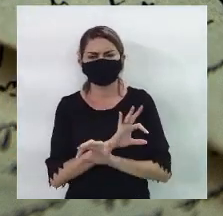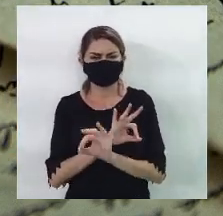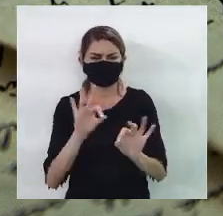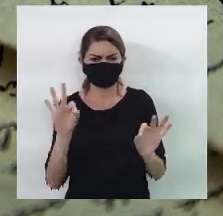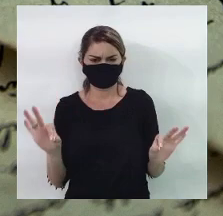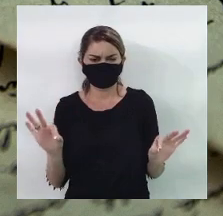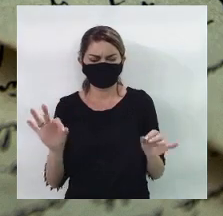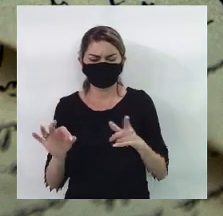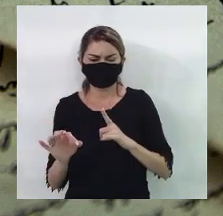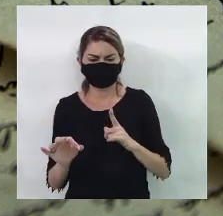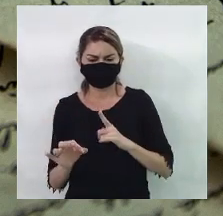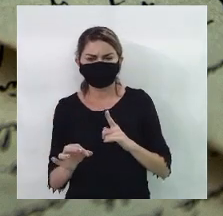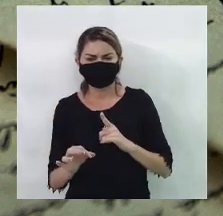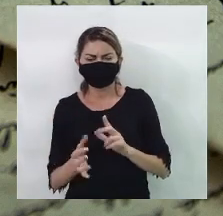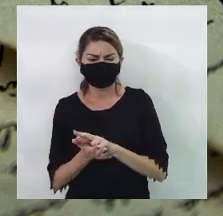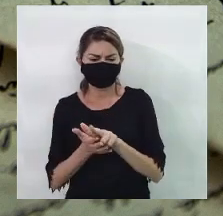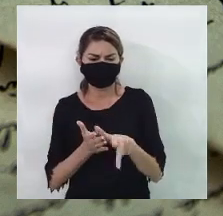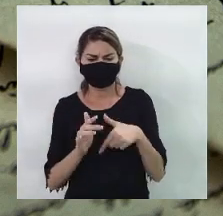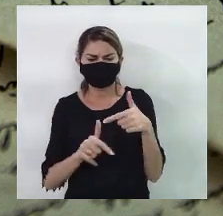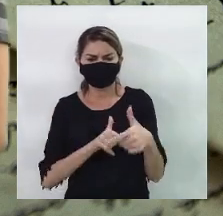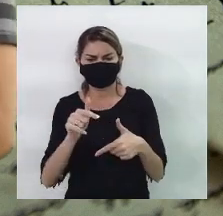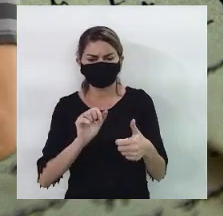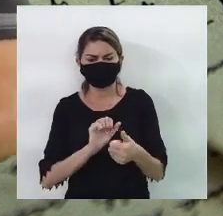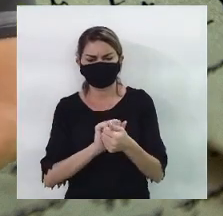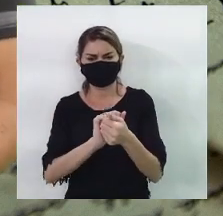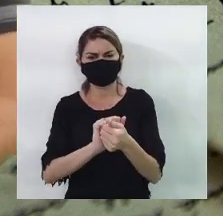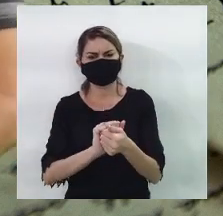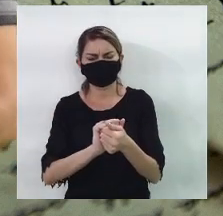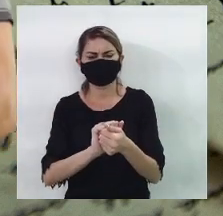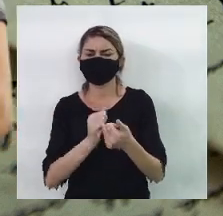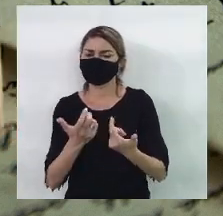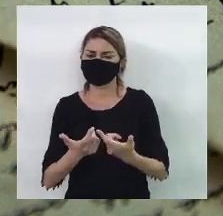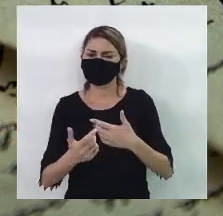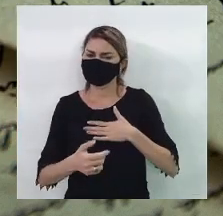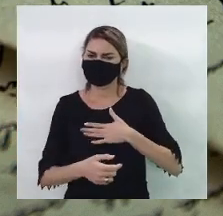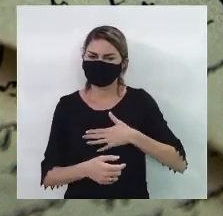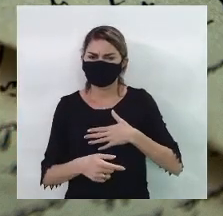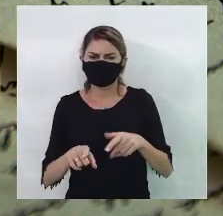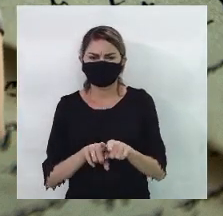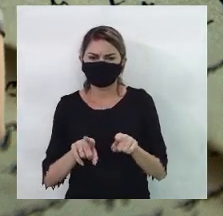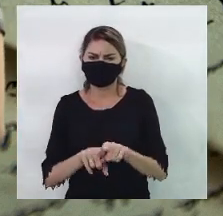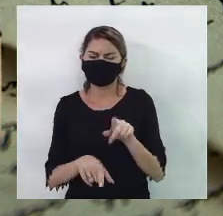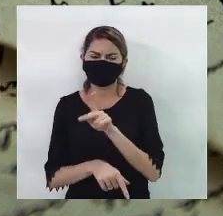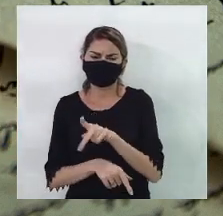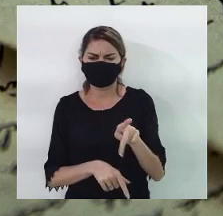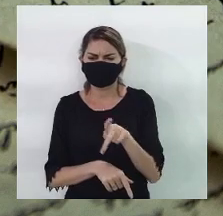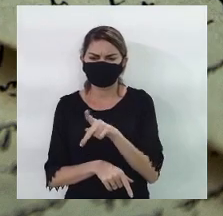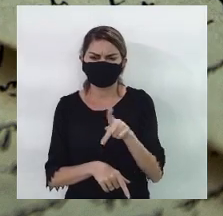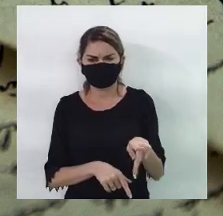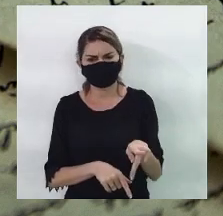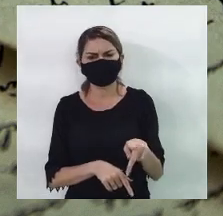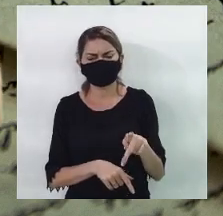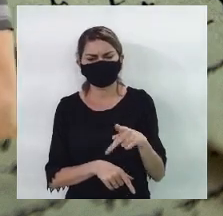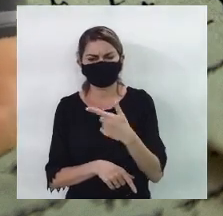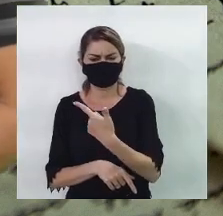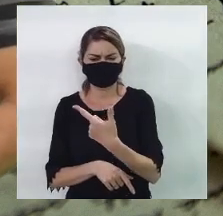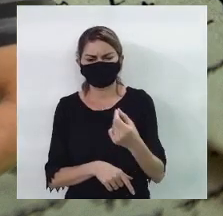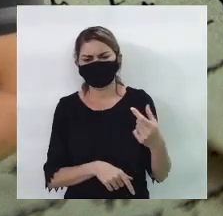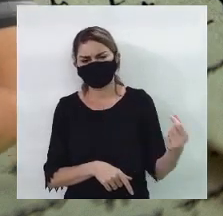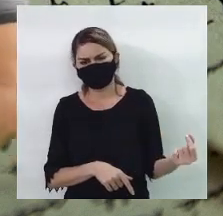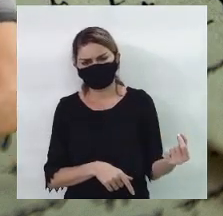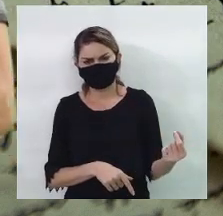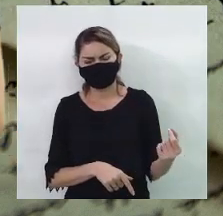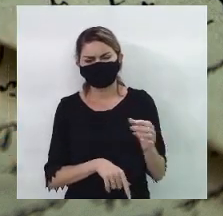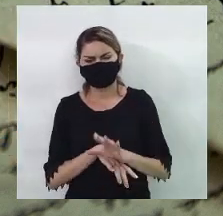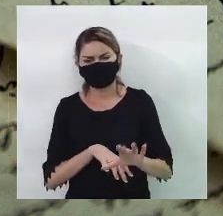excelente, nós tivemos vários trabalhos assim juntos e tive o prazer também, ela foi minha professora no ano 2000,